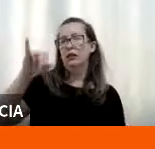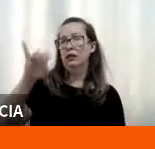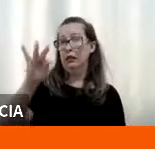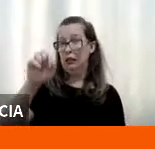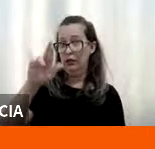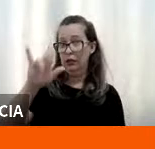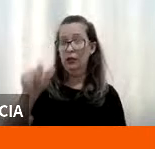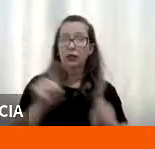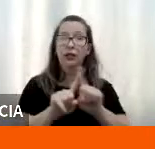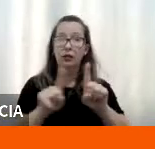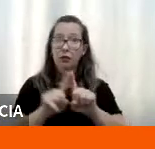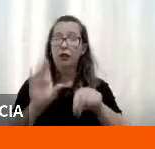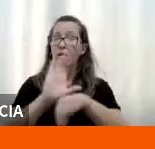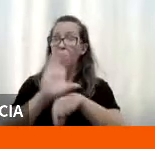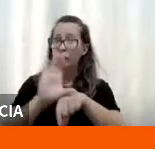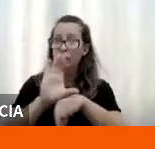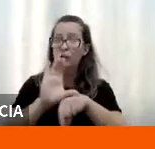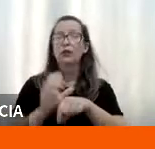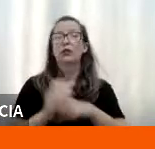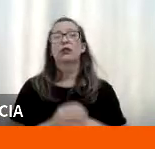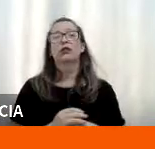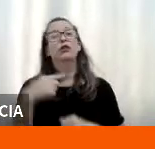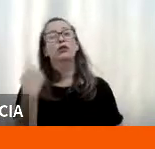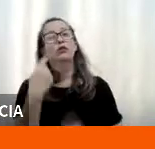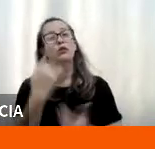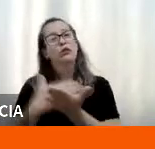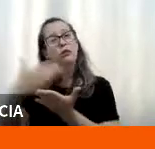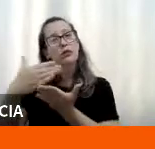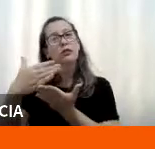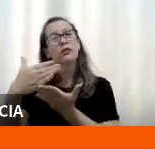Constituição, então, iniciamos uma